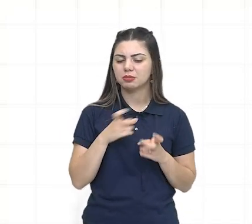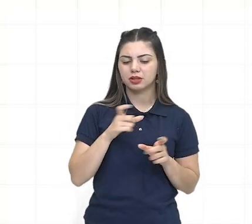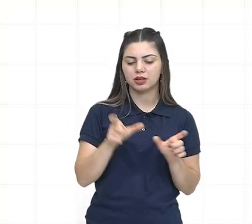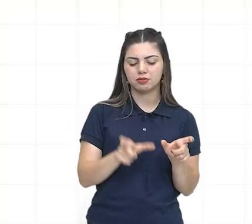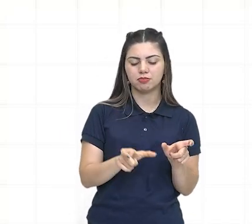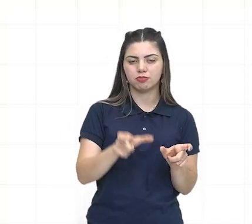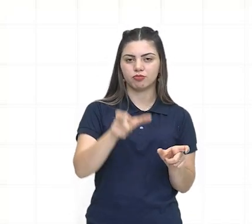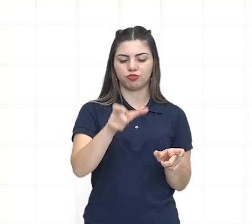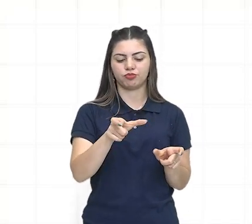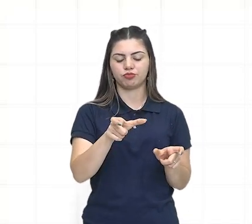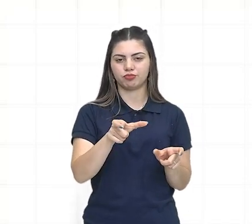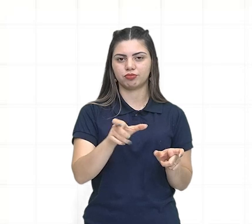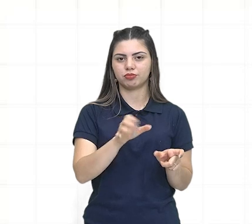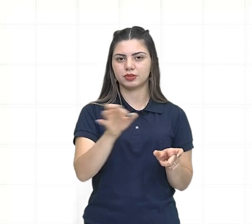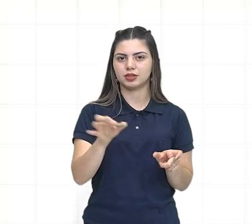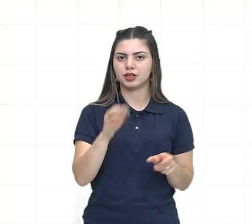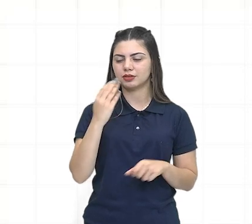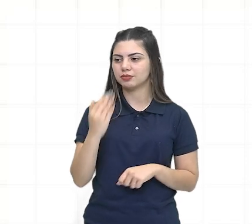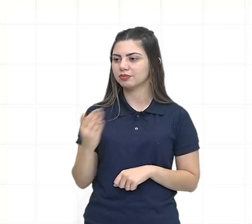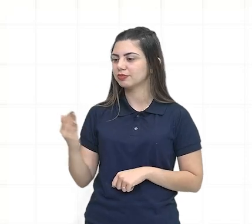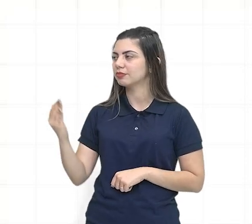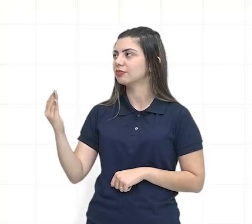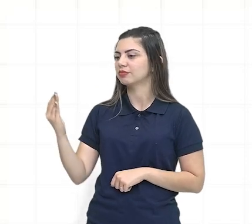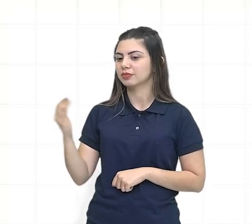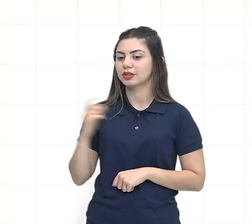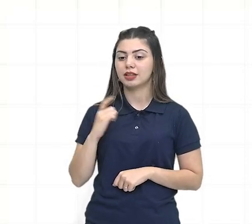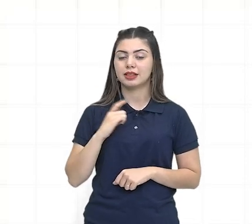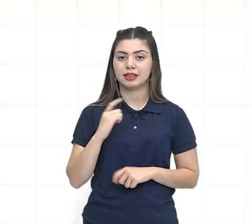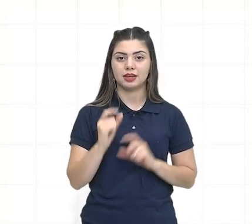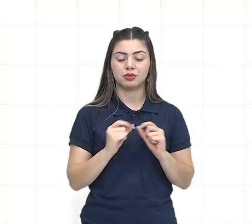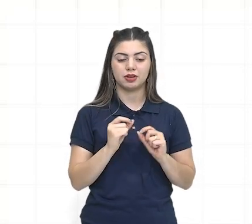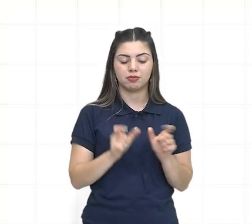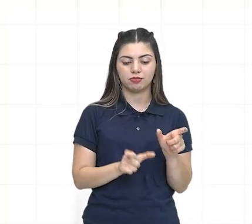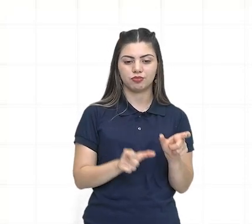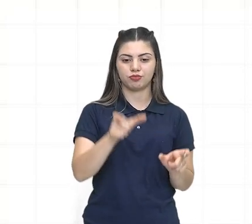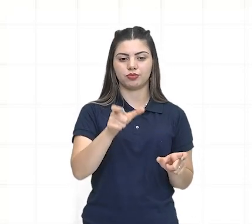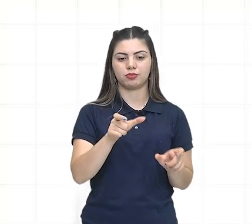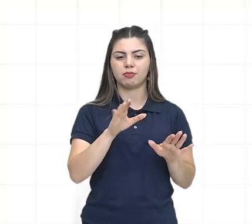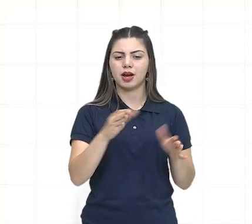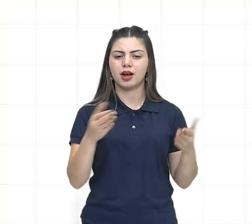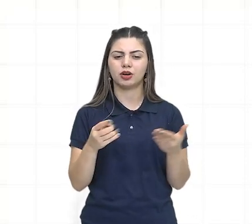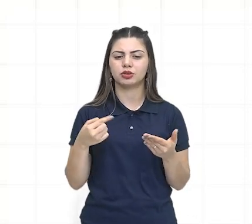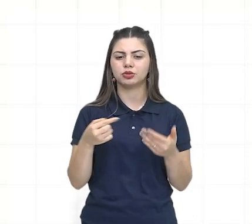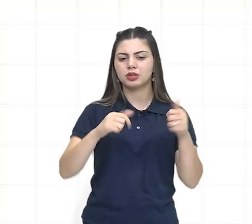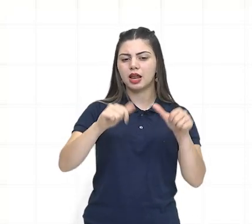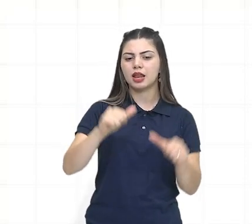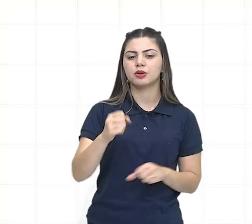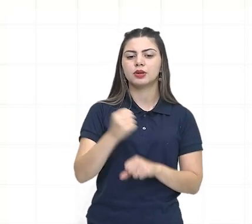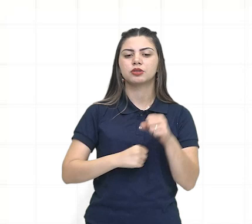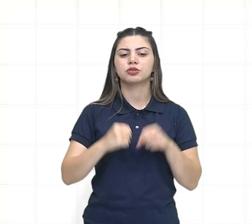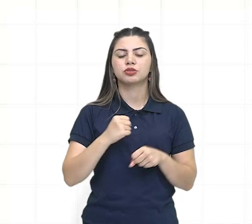aqui, certo? Ela está passando da linha dos 5. Vamos analisar aqui, em